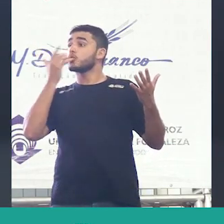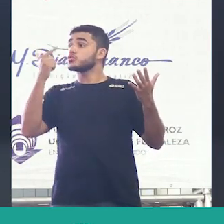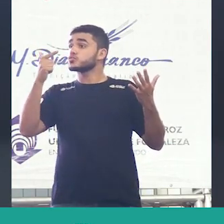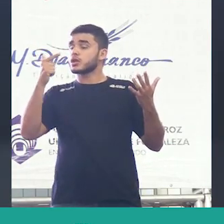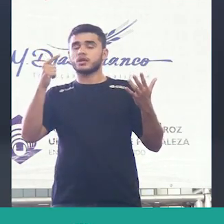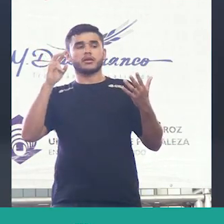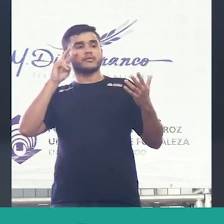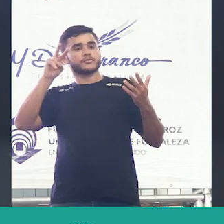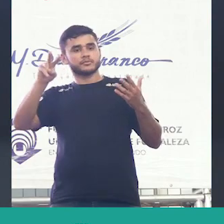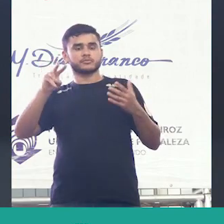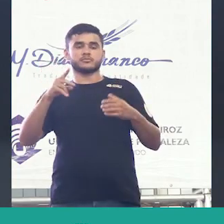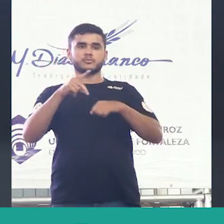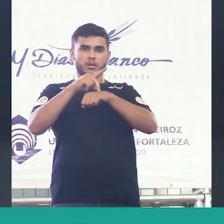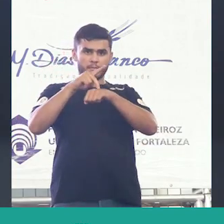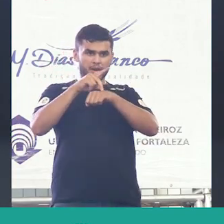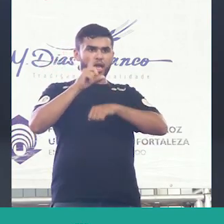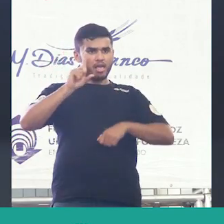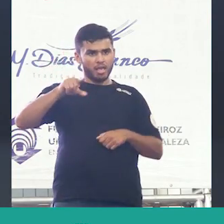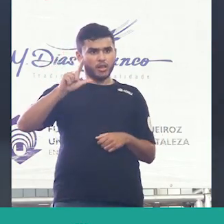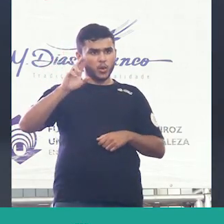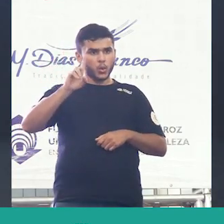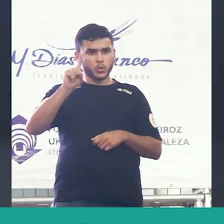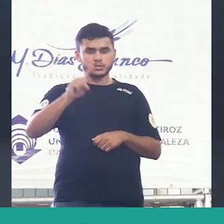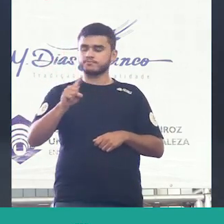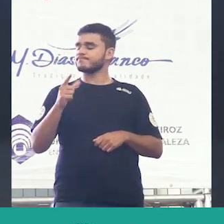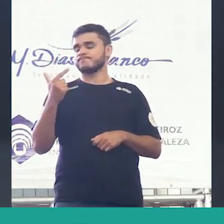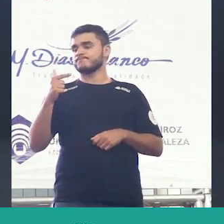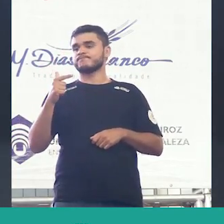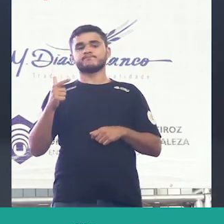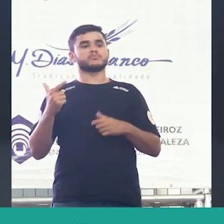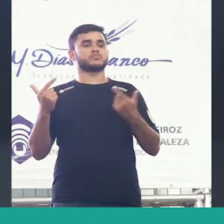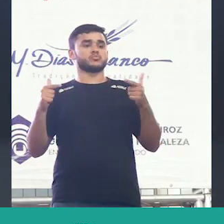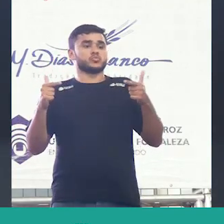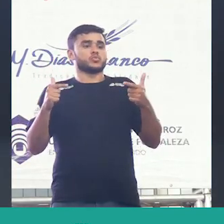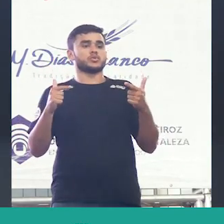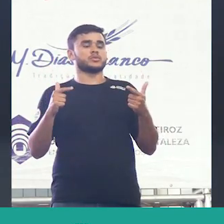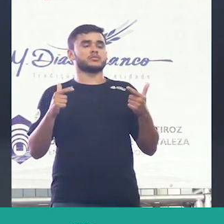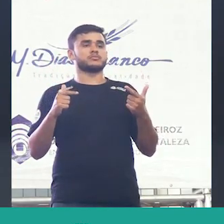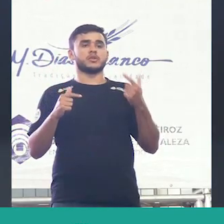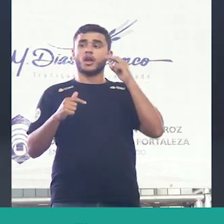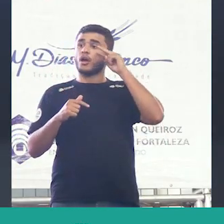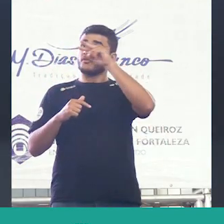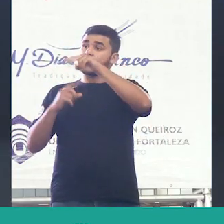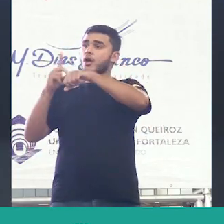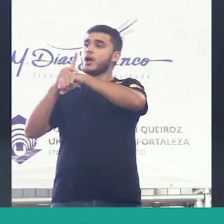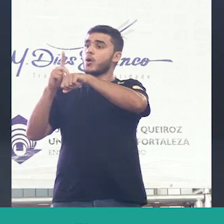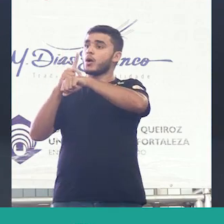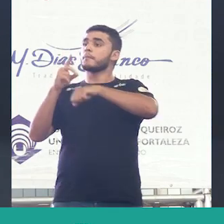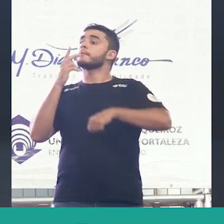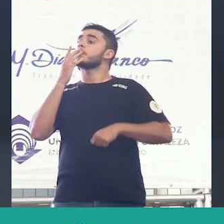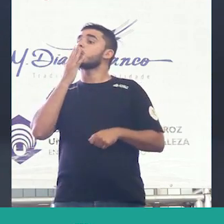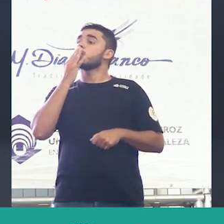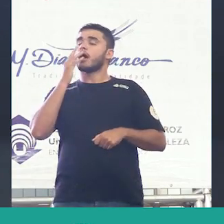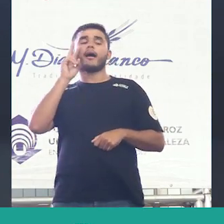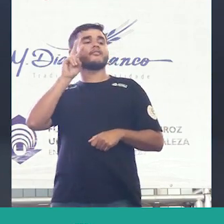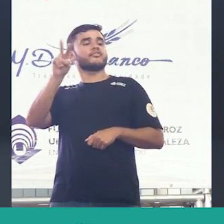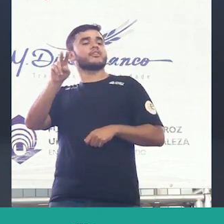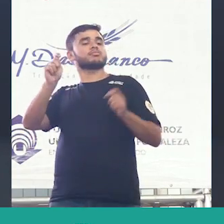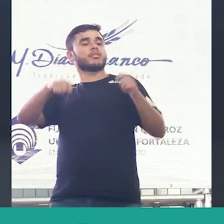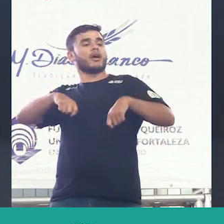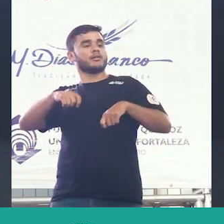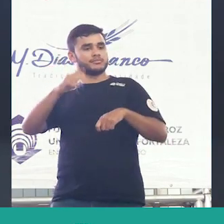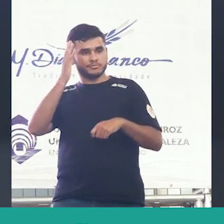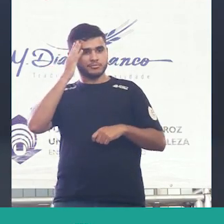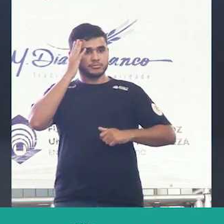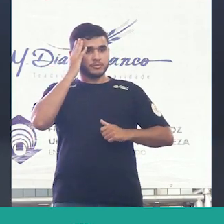visíveis. Preto é uma fonte de luz? Não. Por quê? Porque não tem luz. E esses meios podem ser